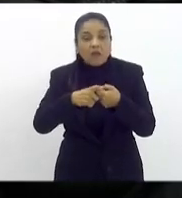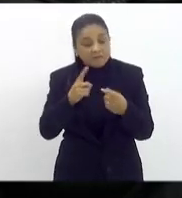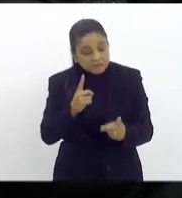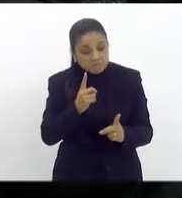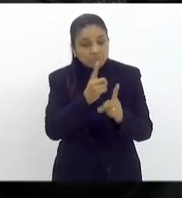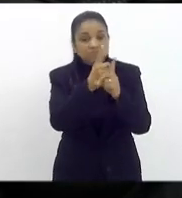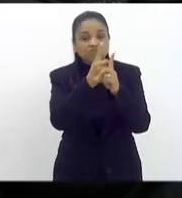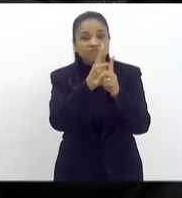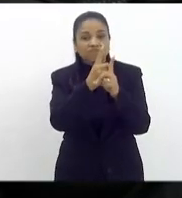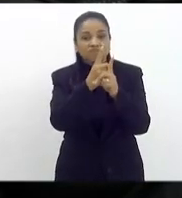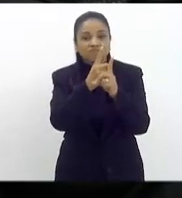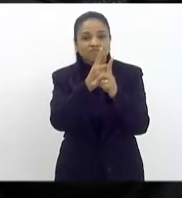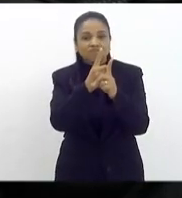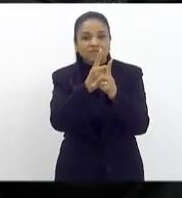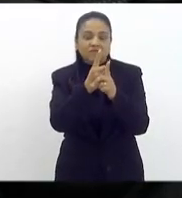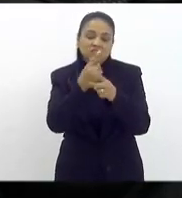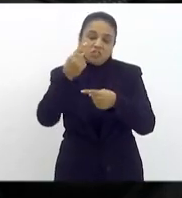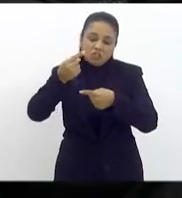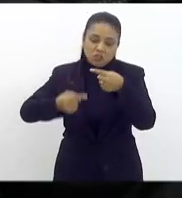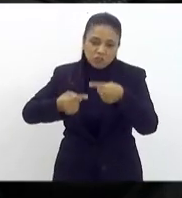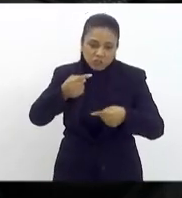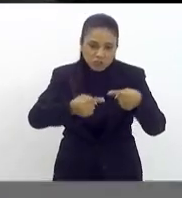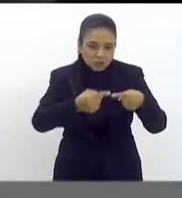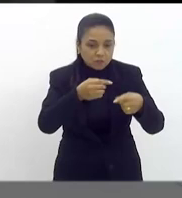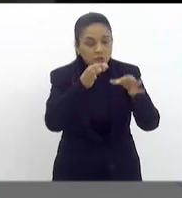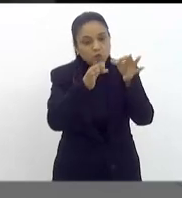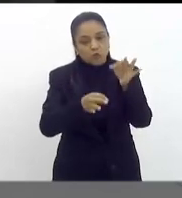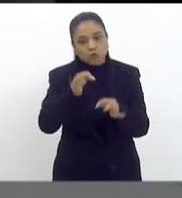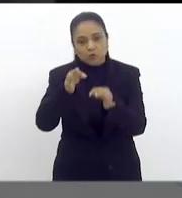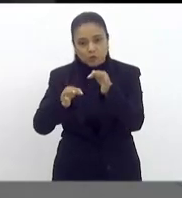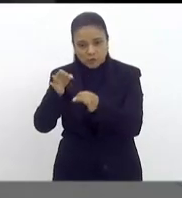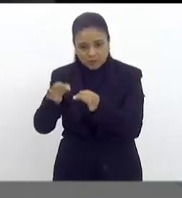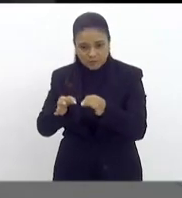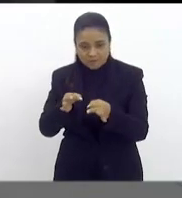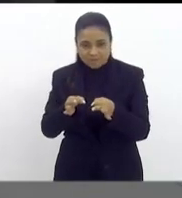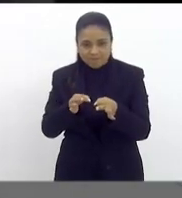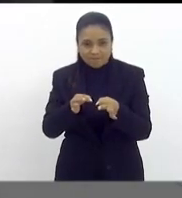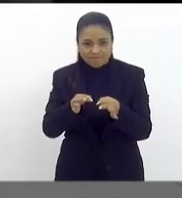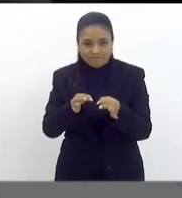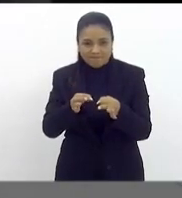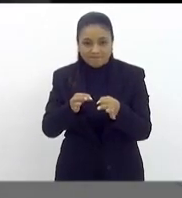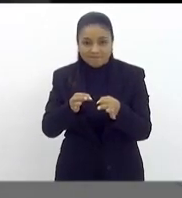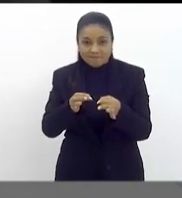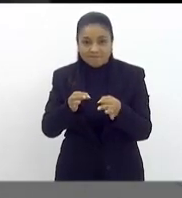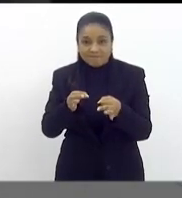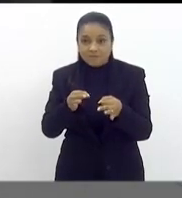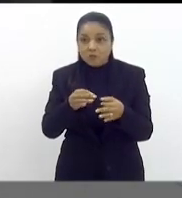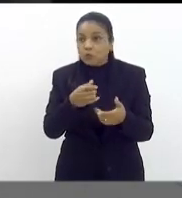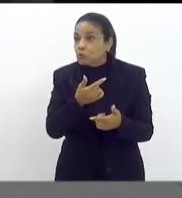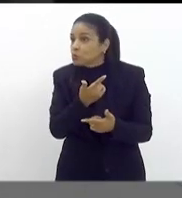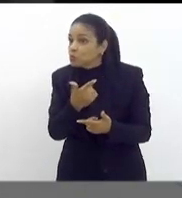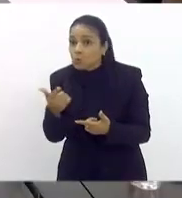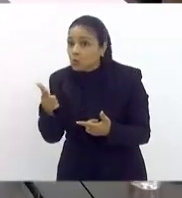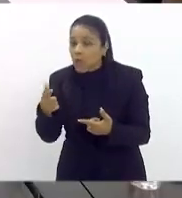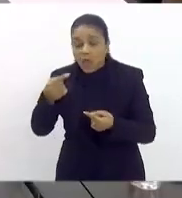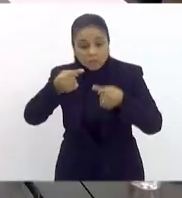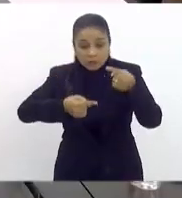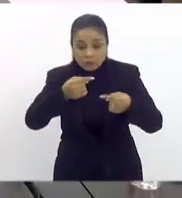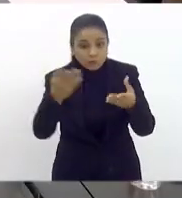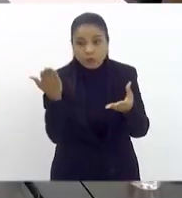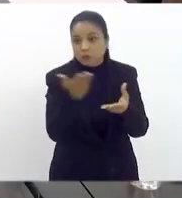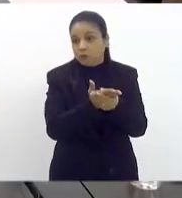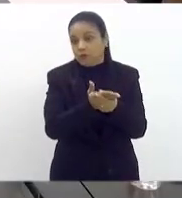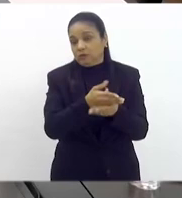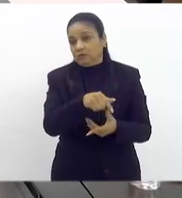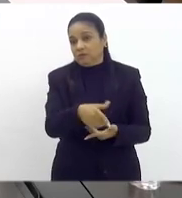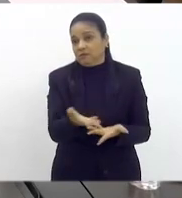E será objeto de eventual disputa judicial. Então, de devolução, não tem disputa judicial, doutor. Então, é a hipótese que então o deputado você... Fábio Silva levanta.